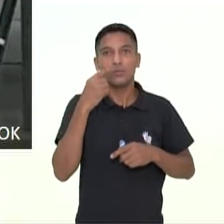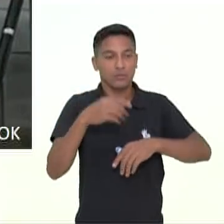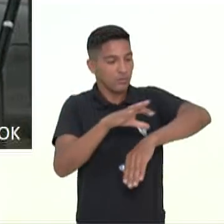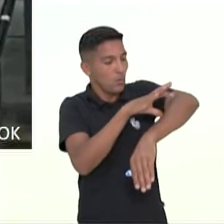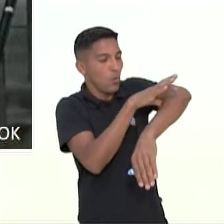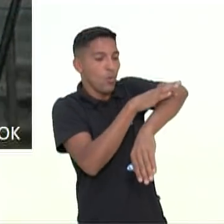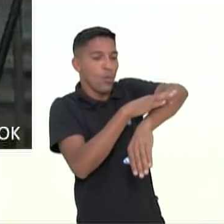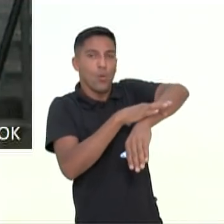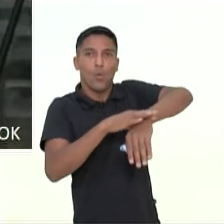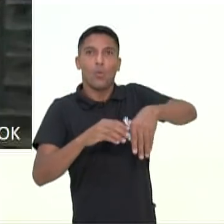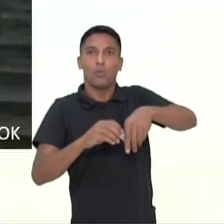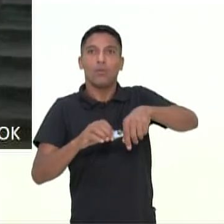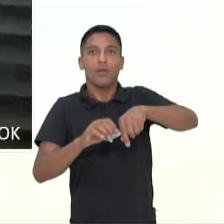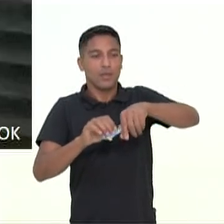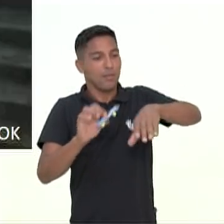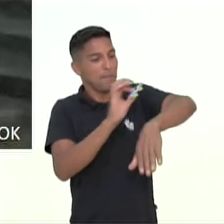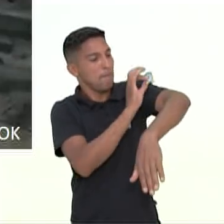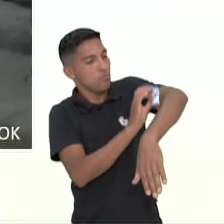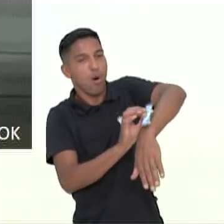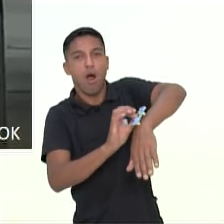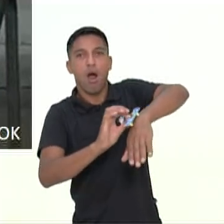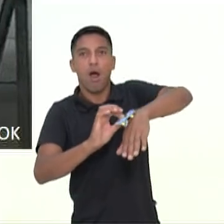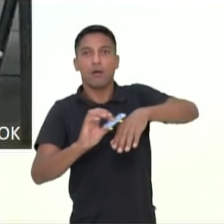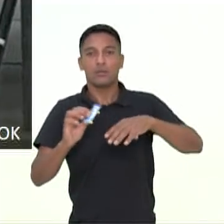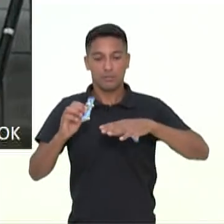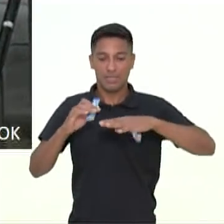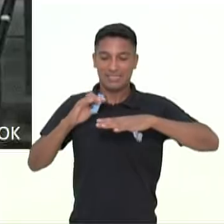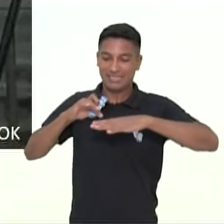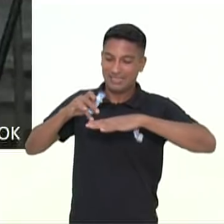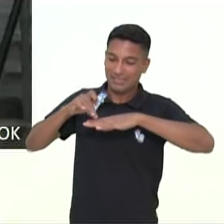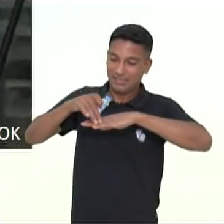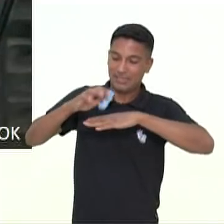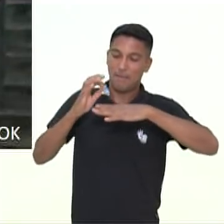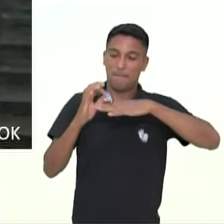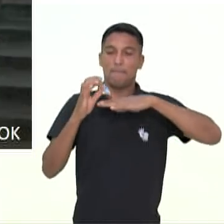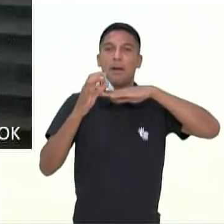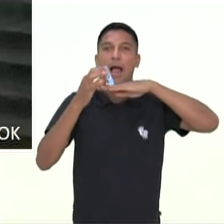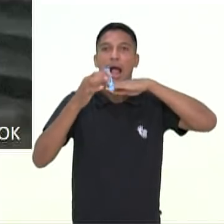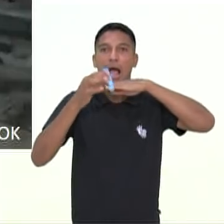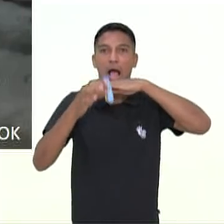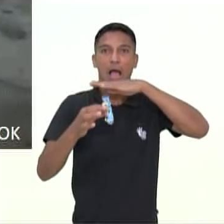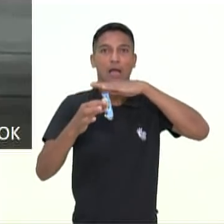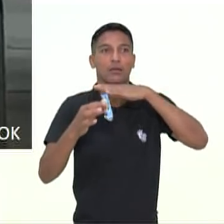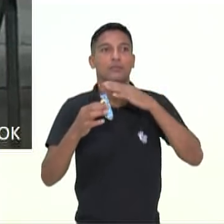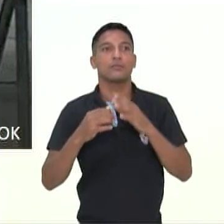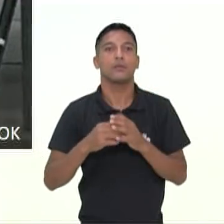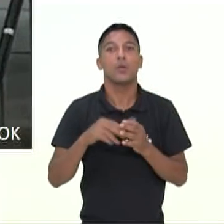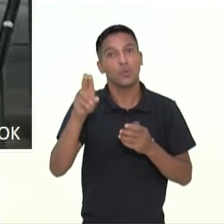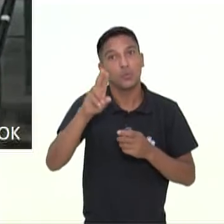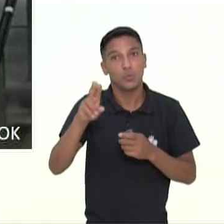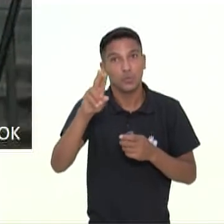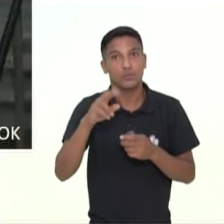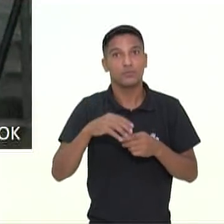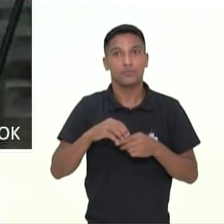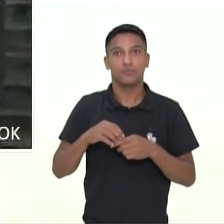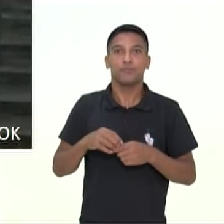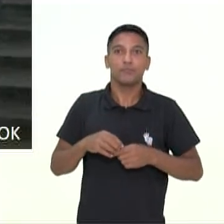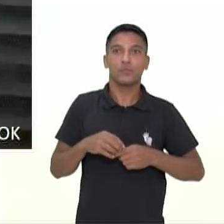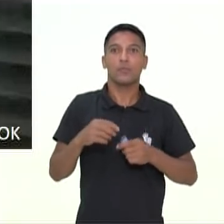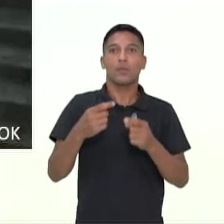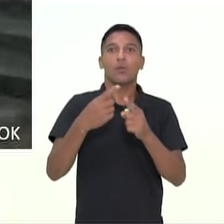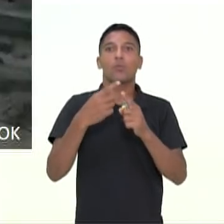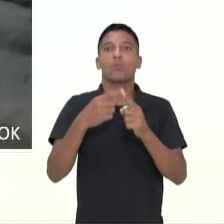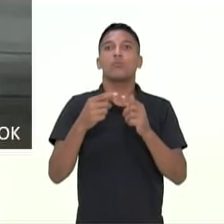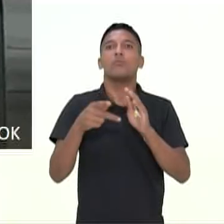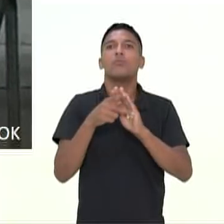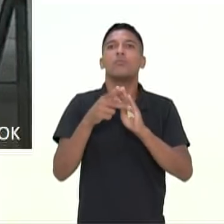escadas são utilizados como obstáculos para as manobras, né? Então a pista de street,